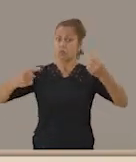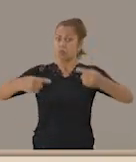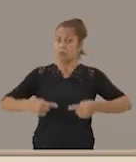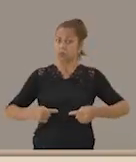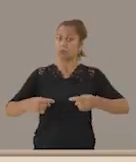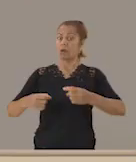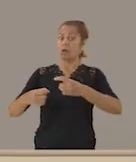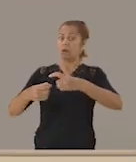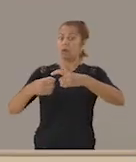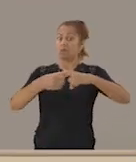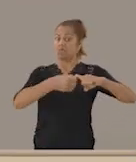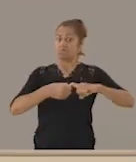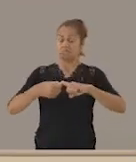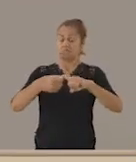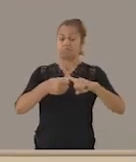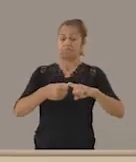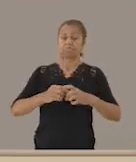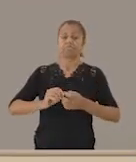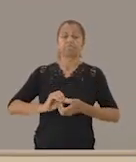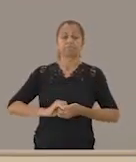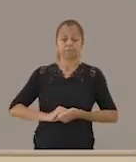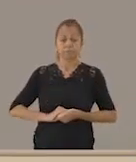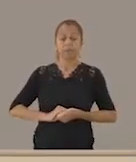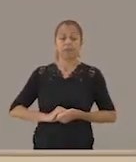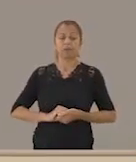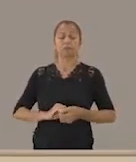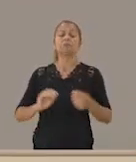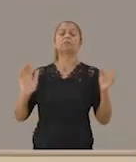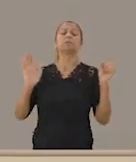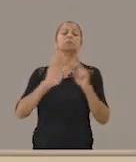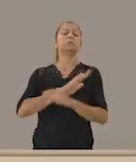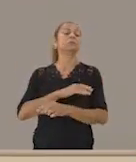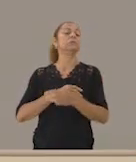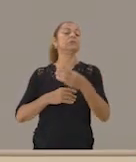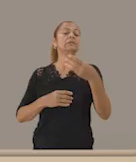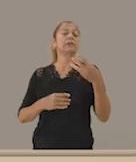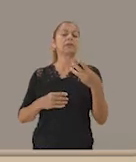3. Como as informações chamaram a sua atenção?